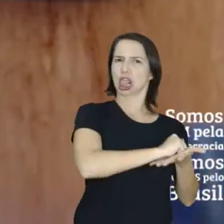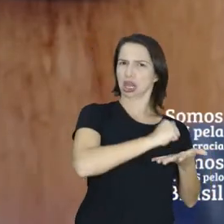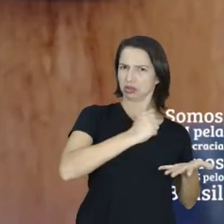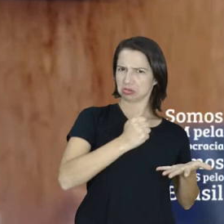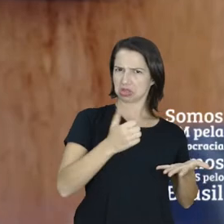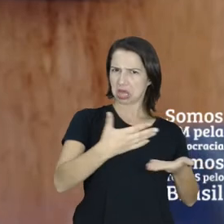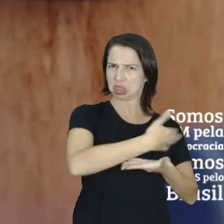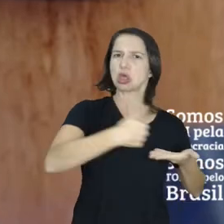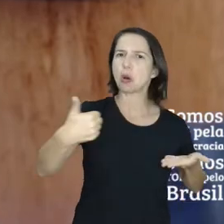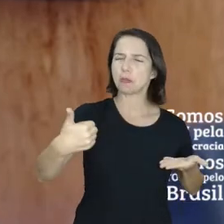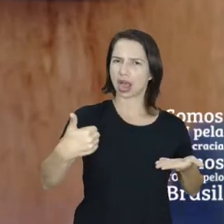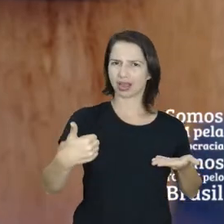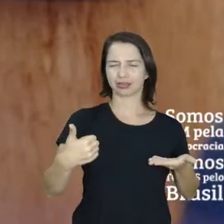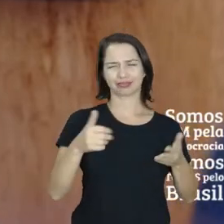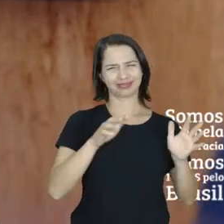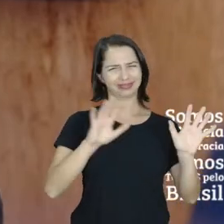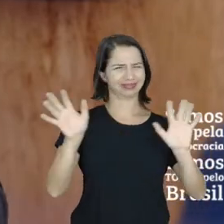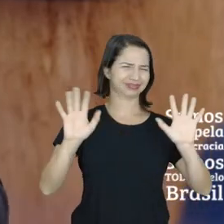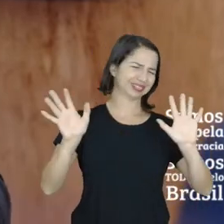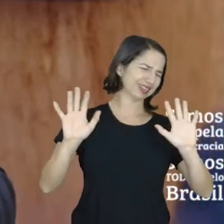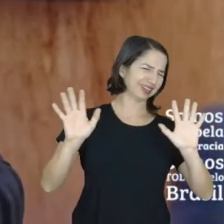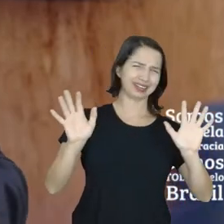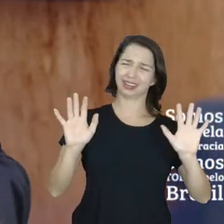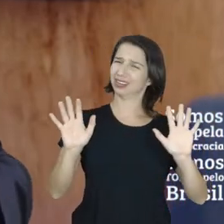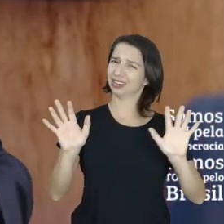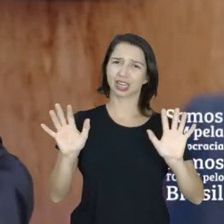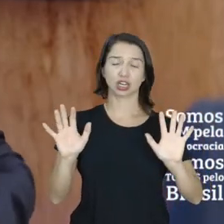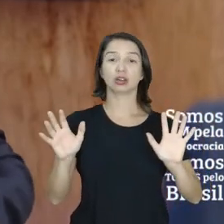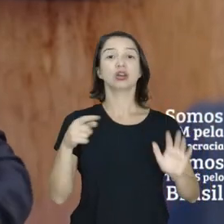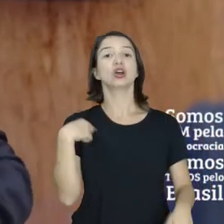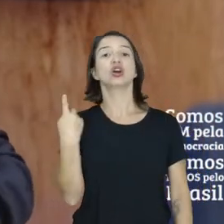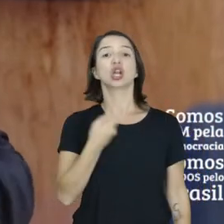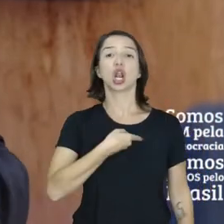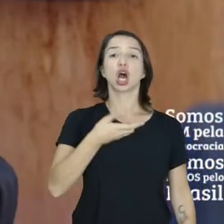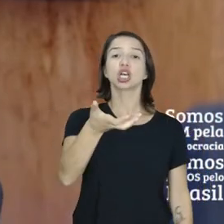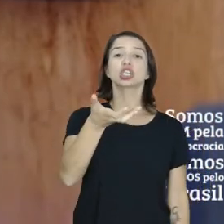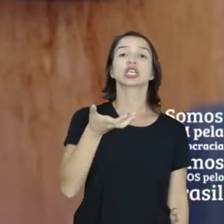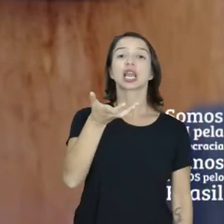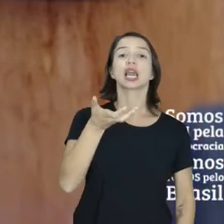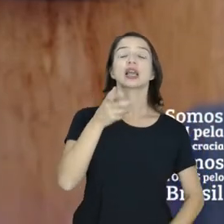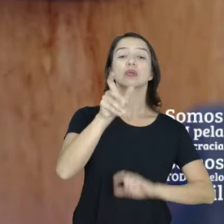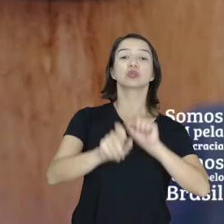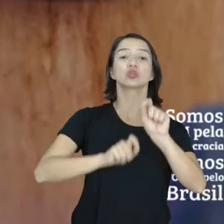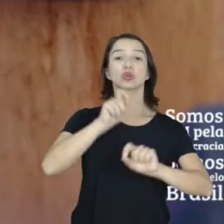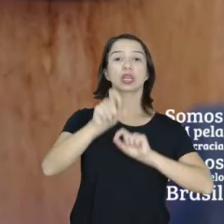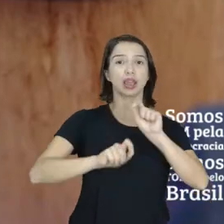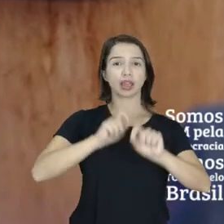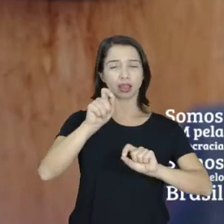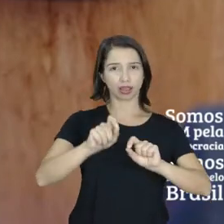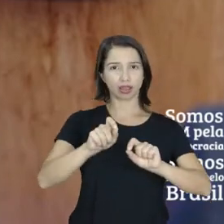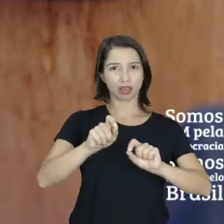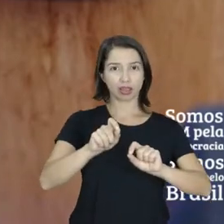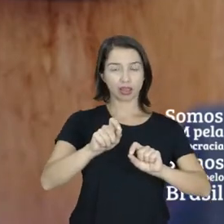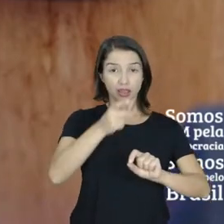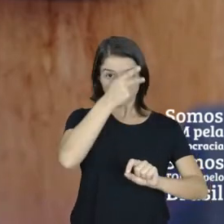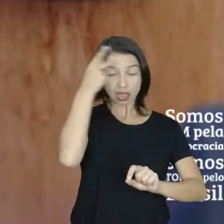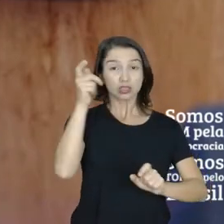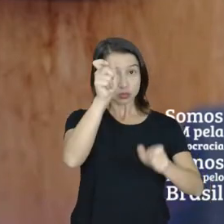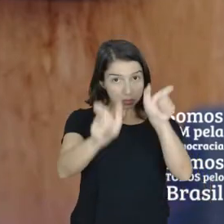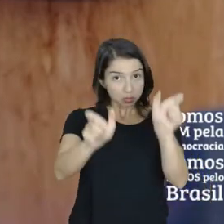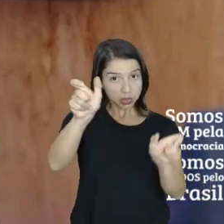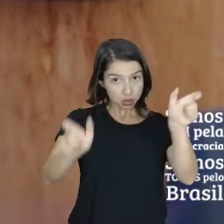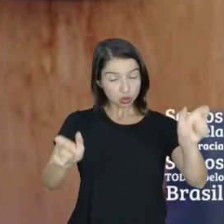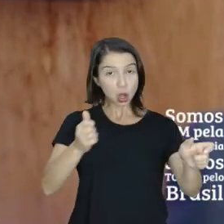foi presidente, eu já fui governador. É o contrário. Nós queremos que mais pessoas tenham a sua propriedade. Porque